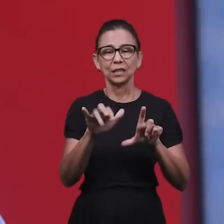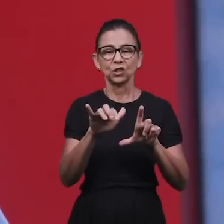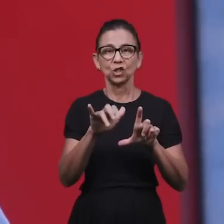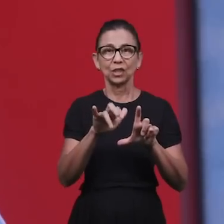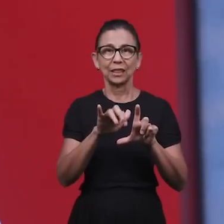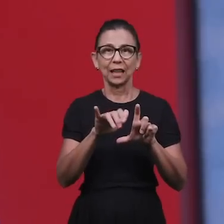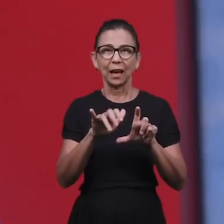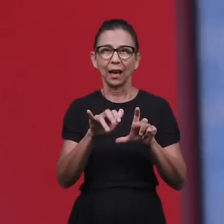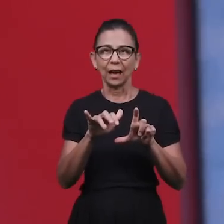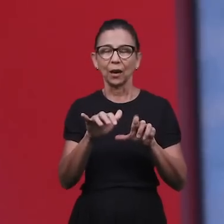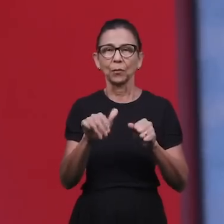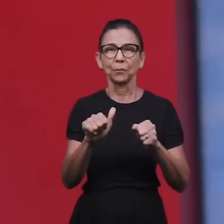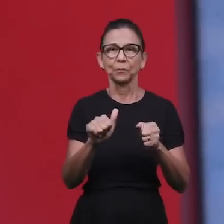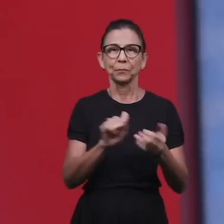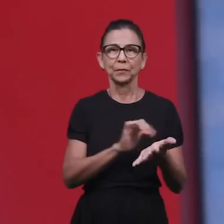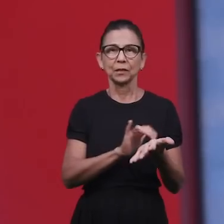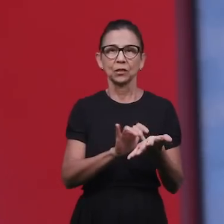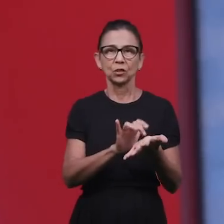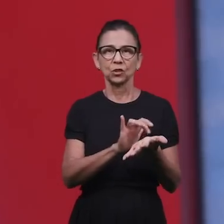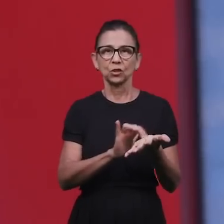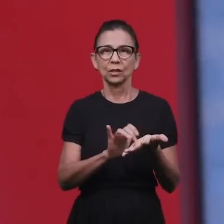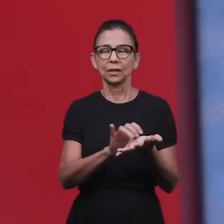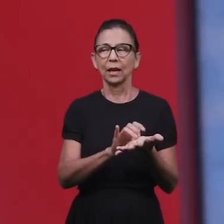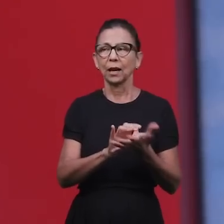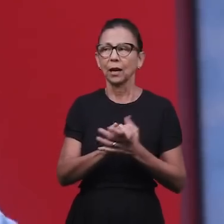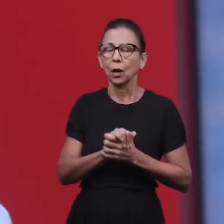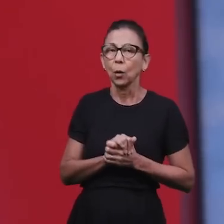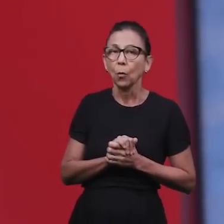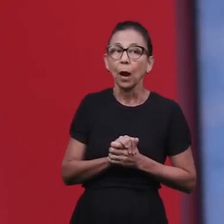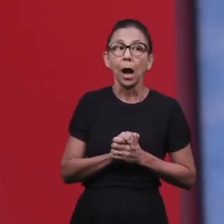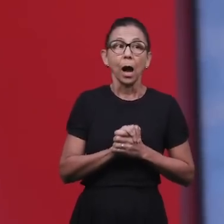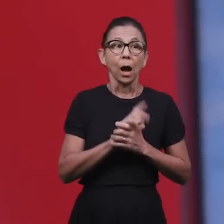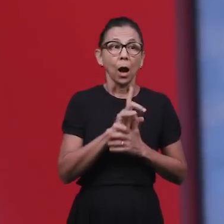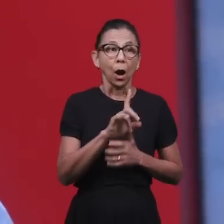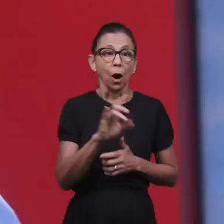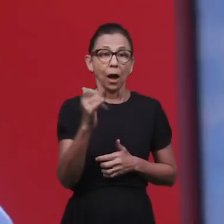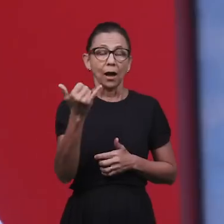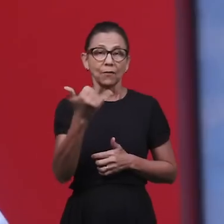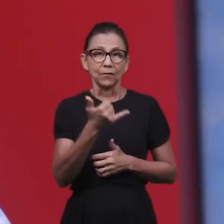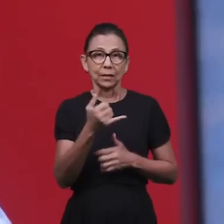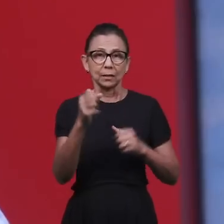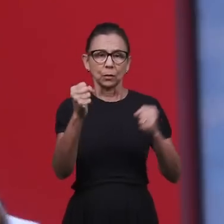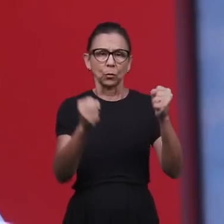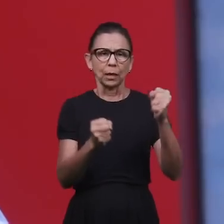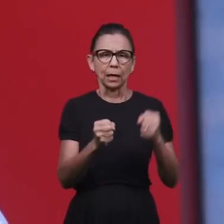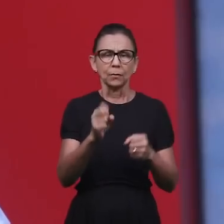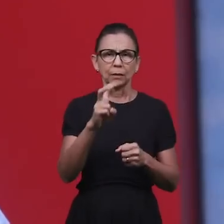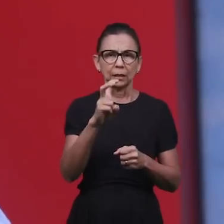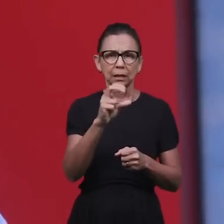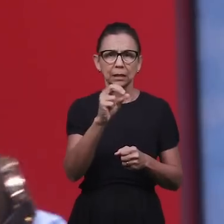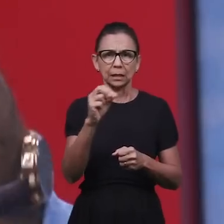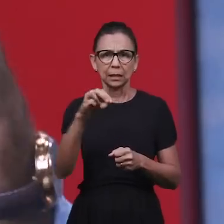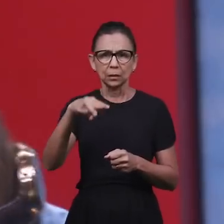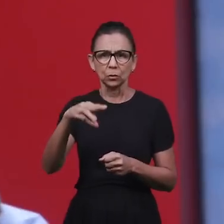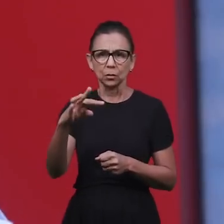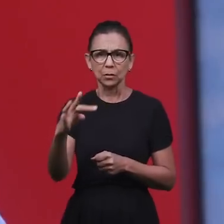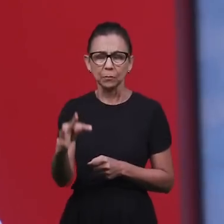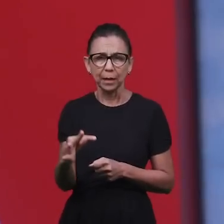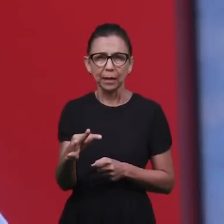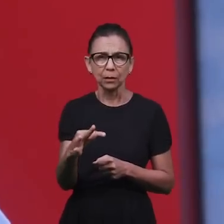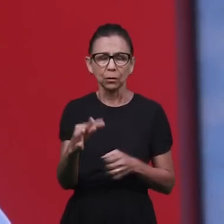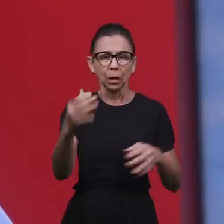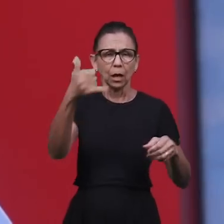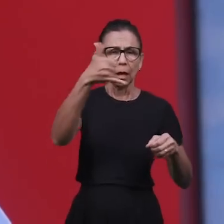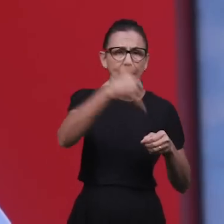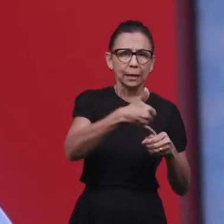você olha para frente e tem um posto de gasolina. Você pega e encosta o seu carro e vai abastecer. Quando você está abastecendo, o celular